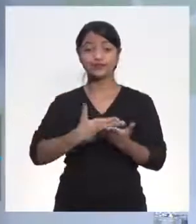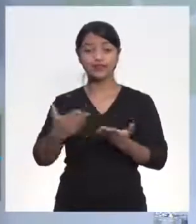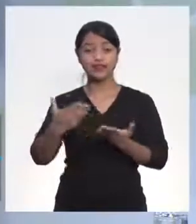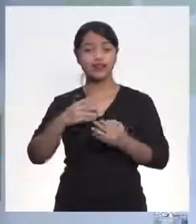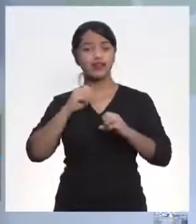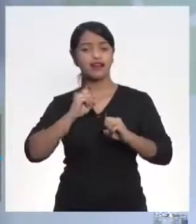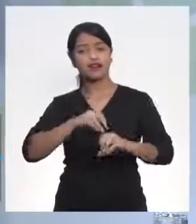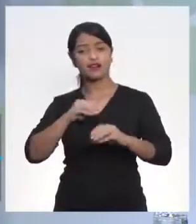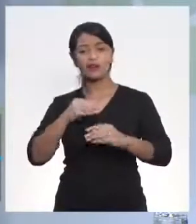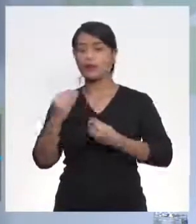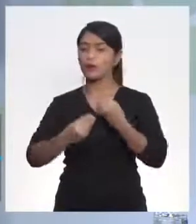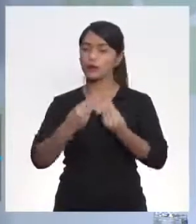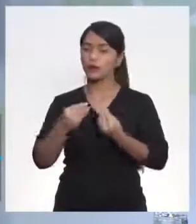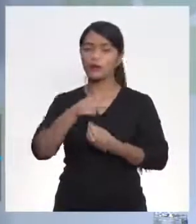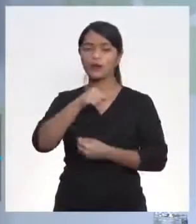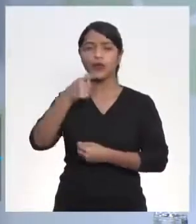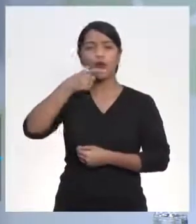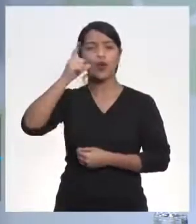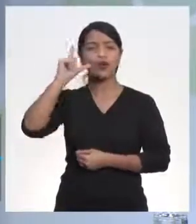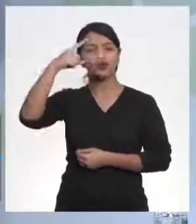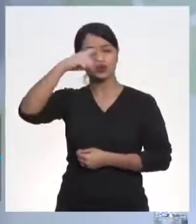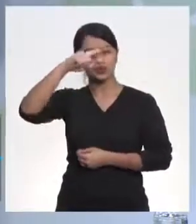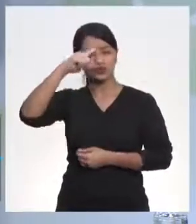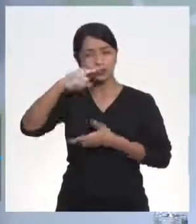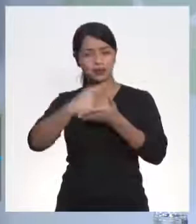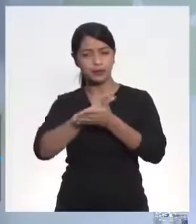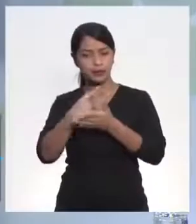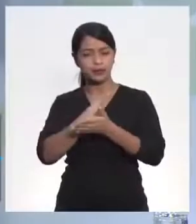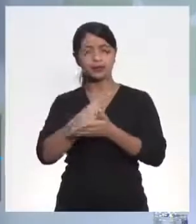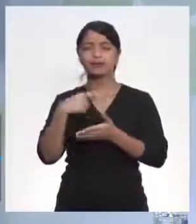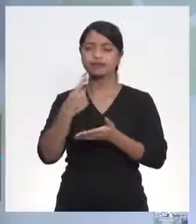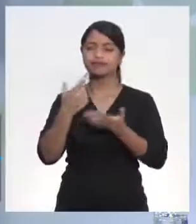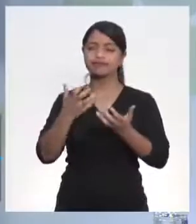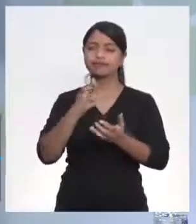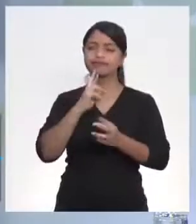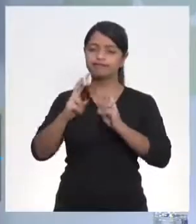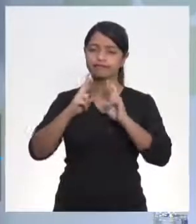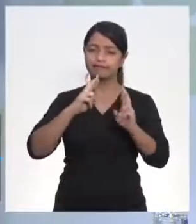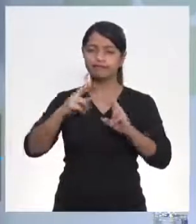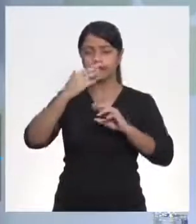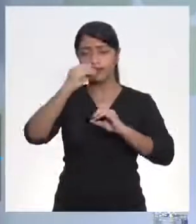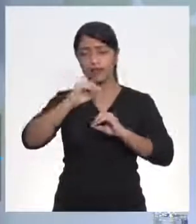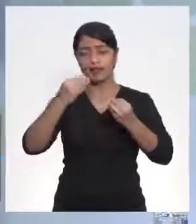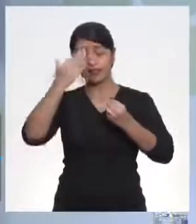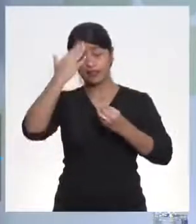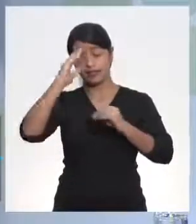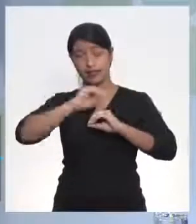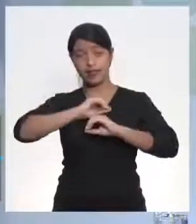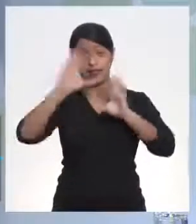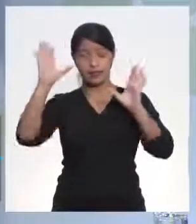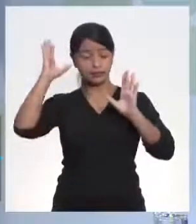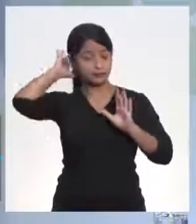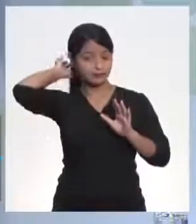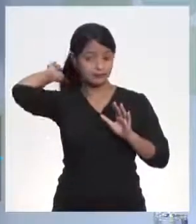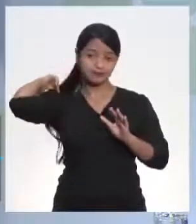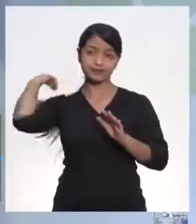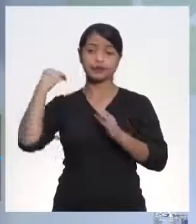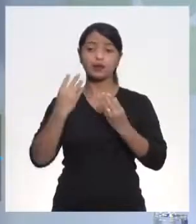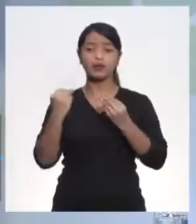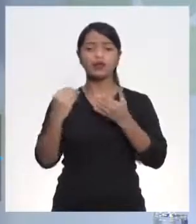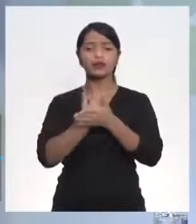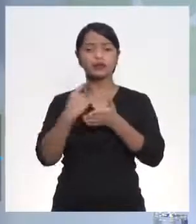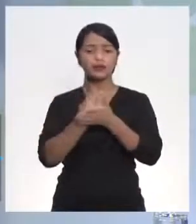aula, a tirar algumas dúvidas de ontem, né, Ale? Algumas dúvidas surgiram, principalmente no Instagram, Se você está lá seguindo, pode mandar